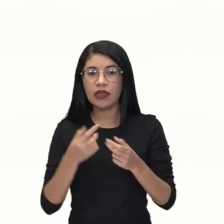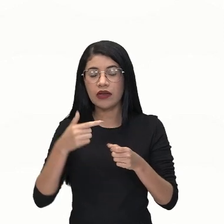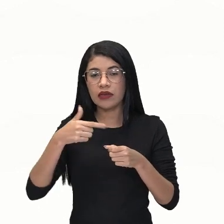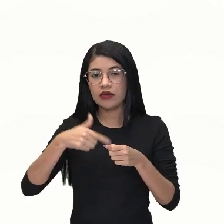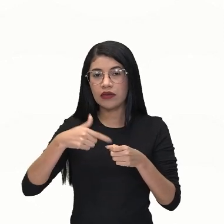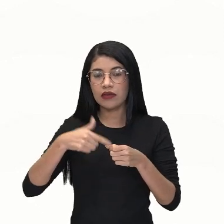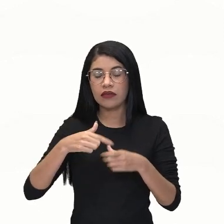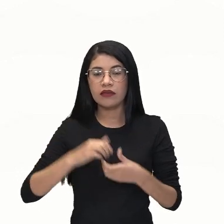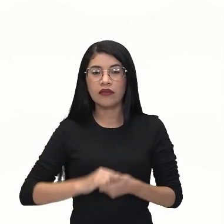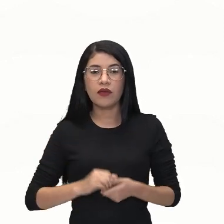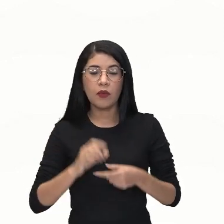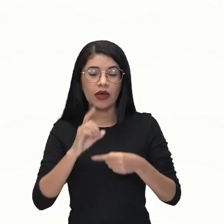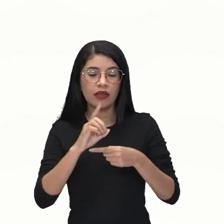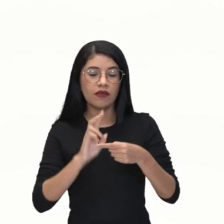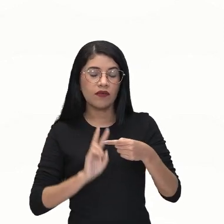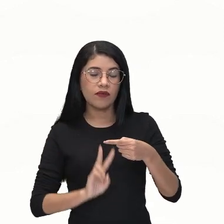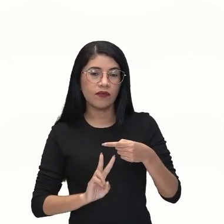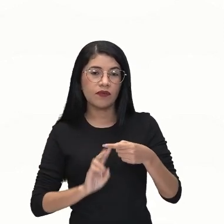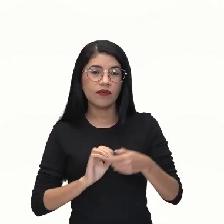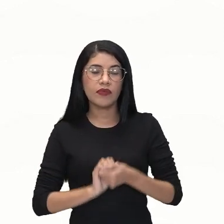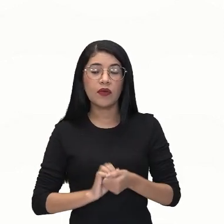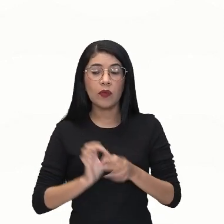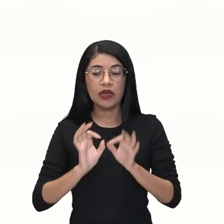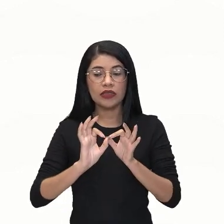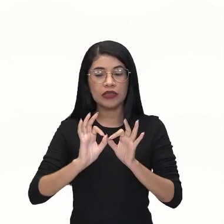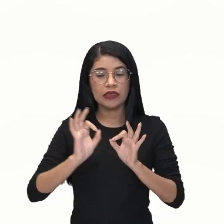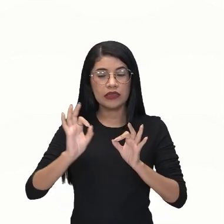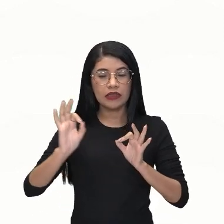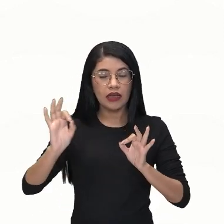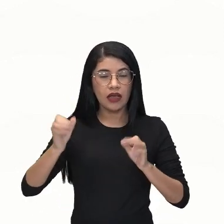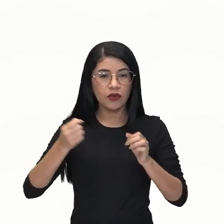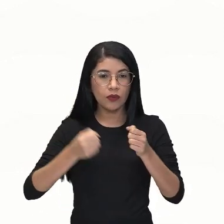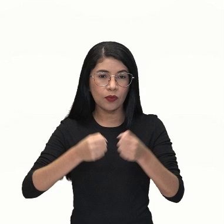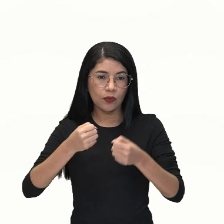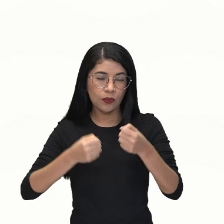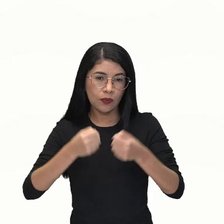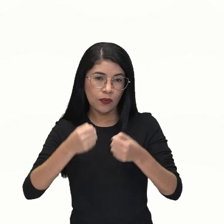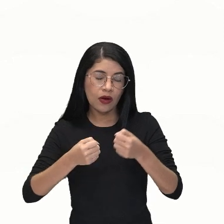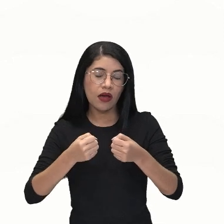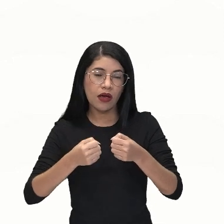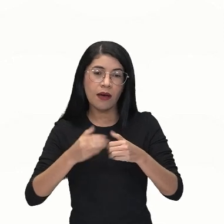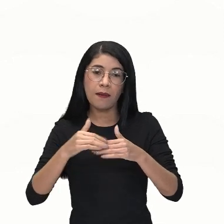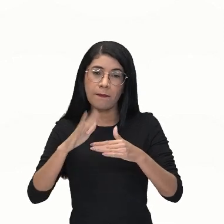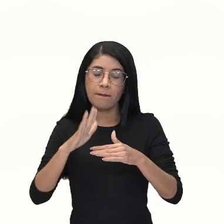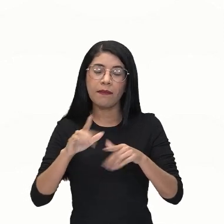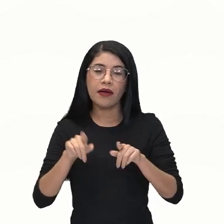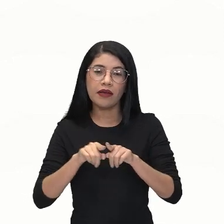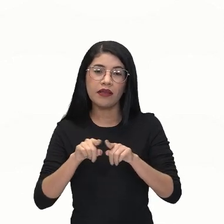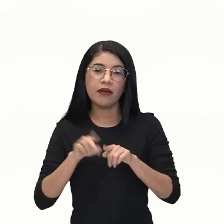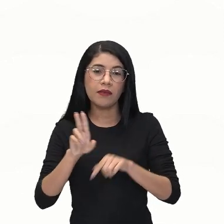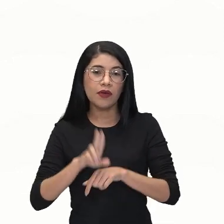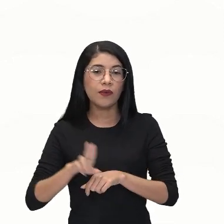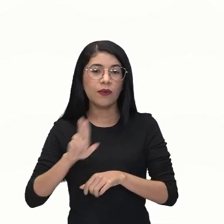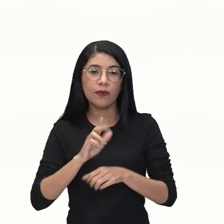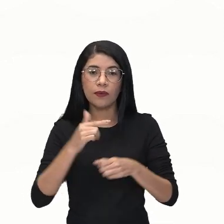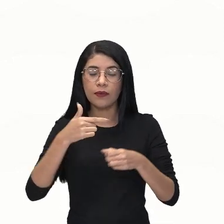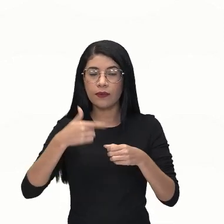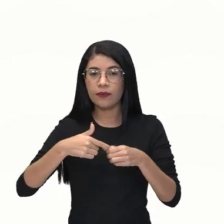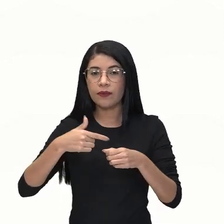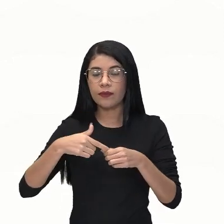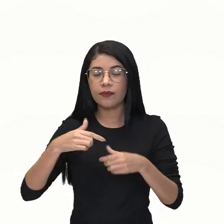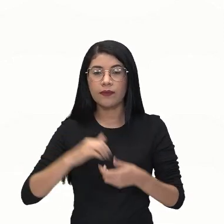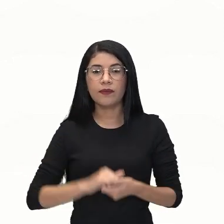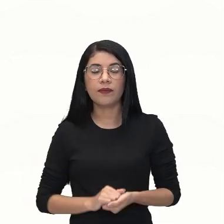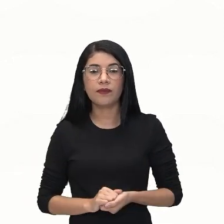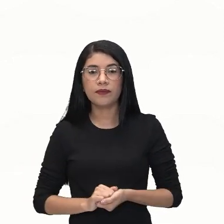que quanto maior a distância que esse automóvel for percorrer, maior será o gasto de combustível, tá?